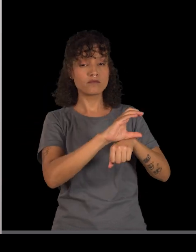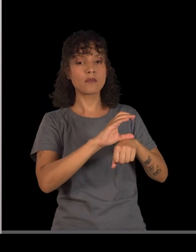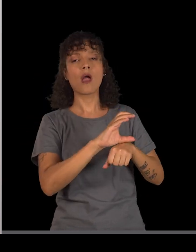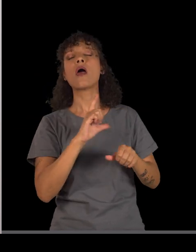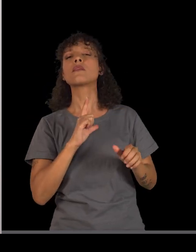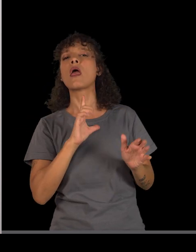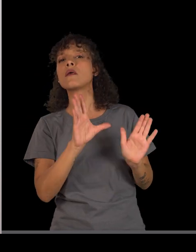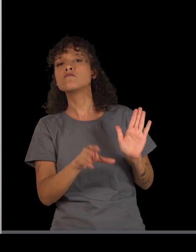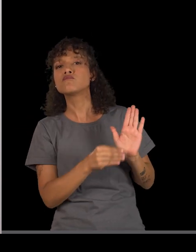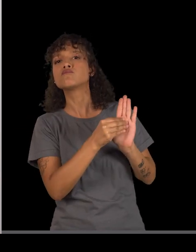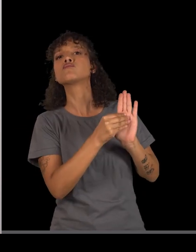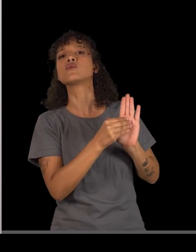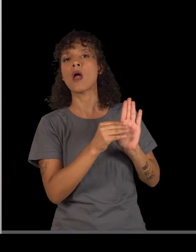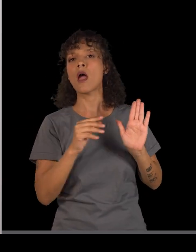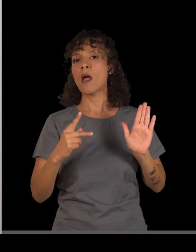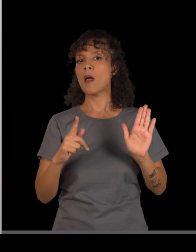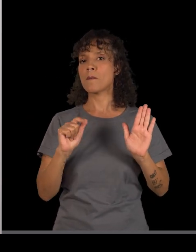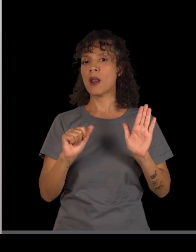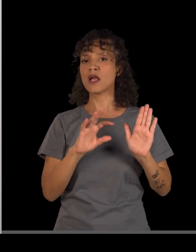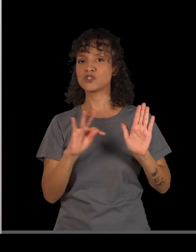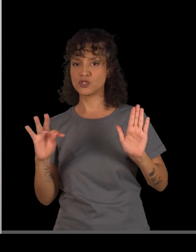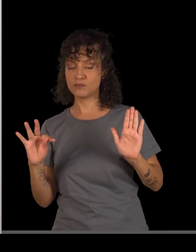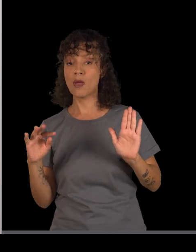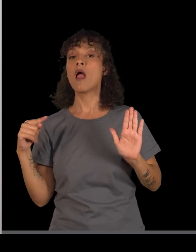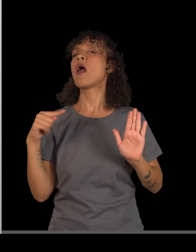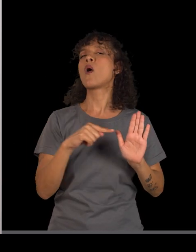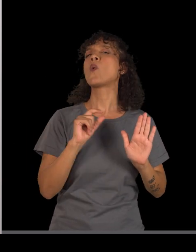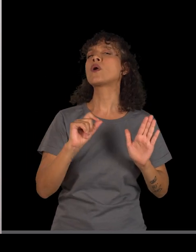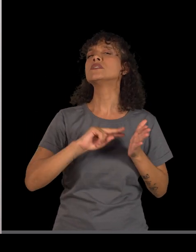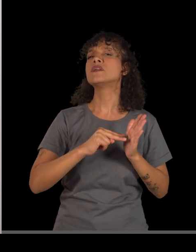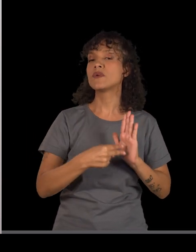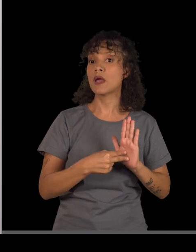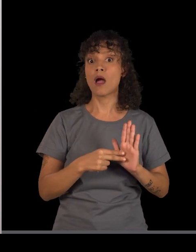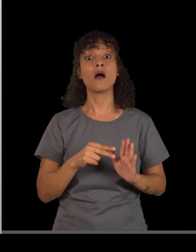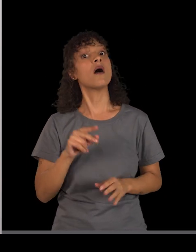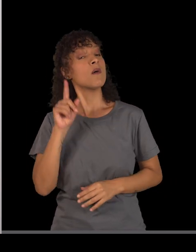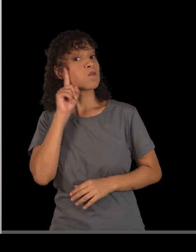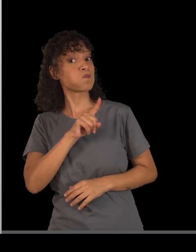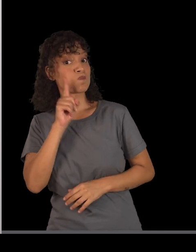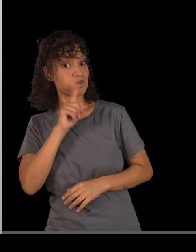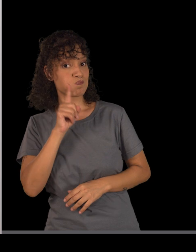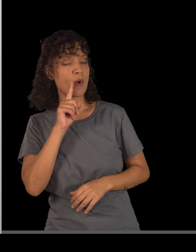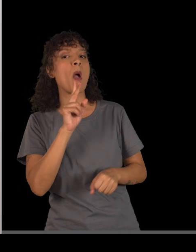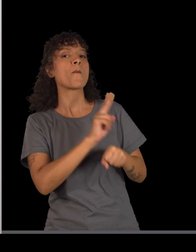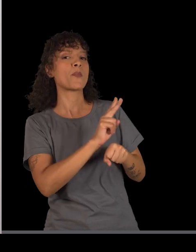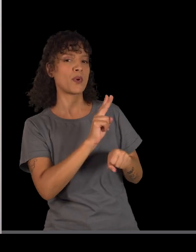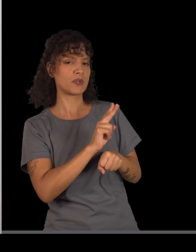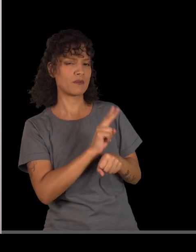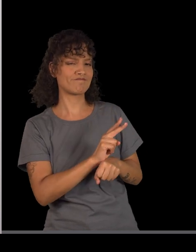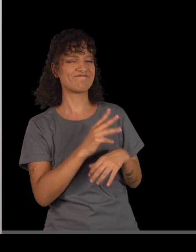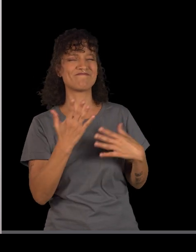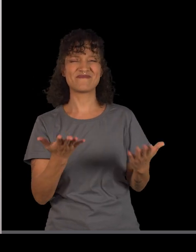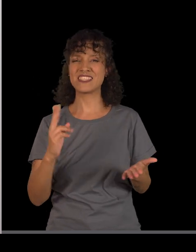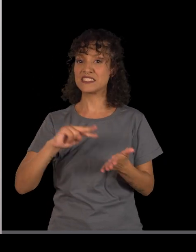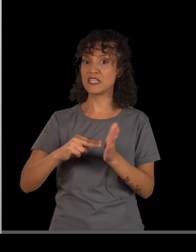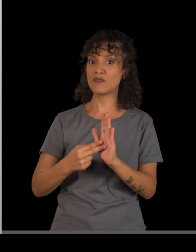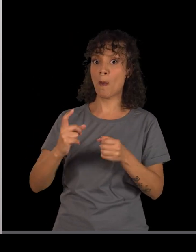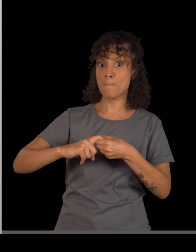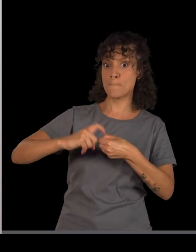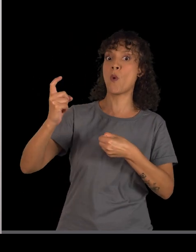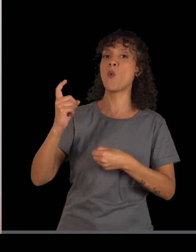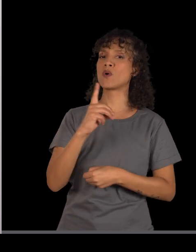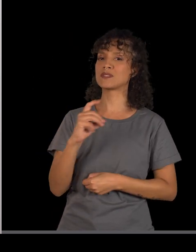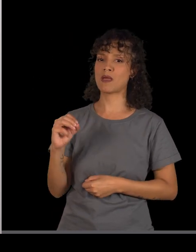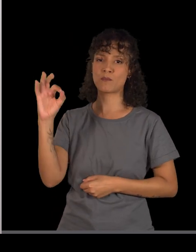Emenda Platt, que transforma Cuba num protetorado dos Estados Unidos. Logo, não é de fato tão independente